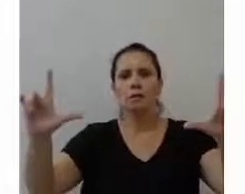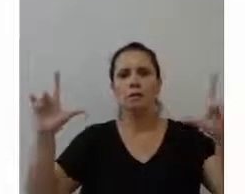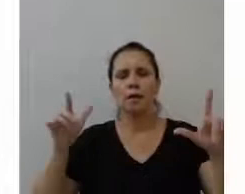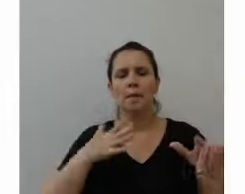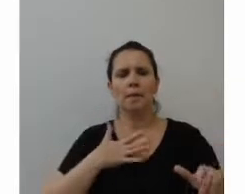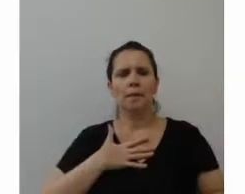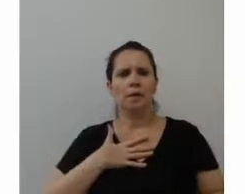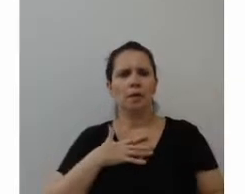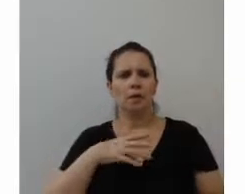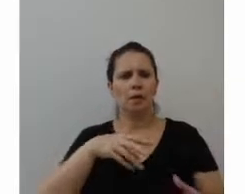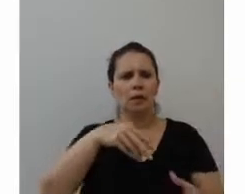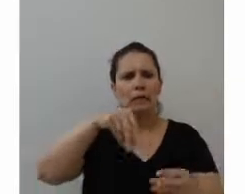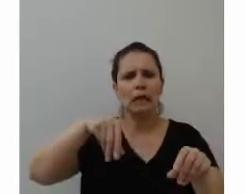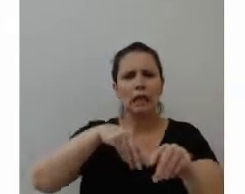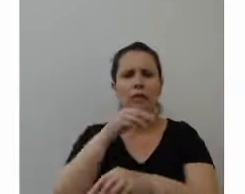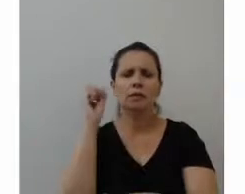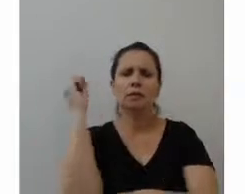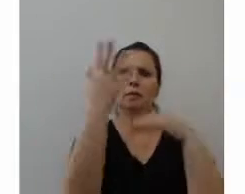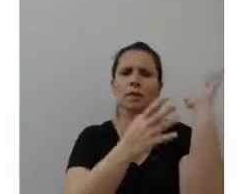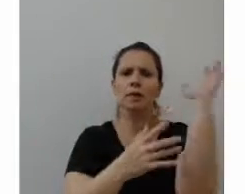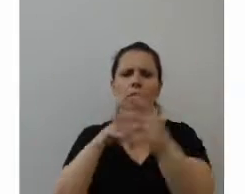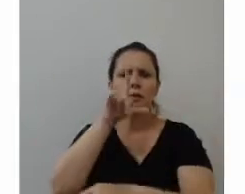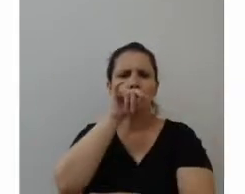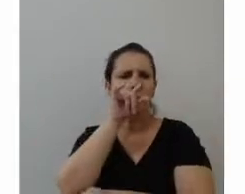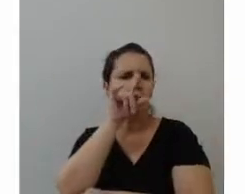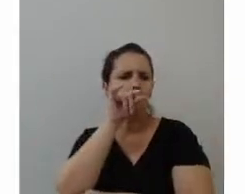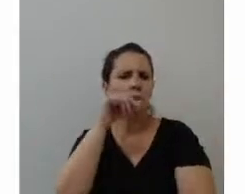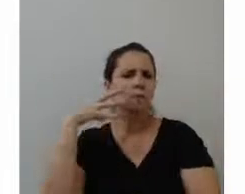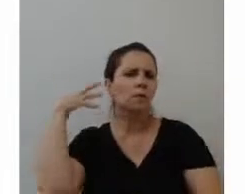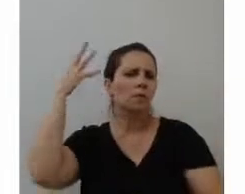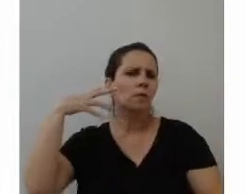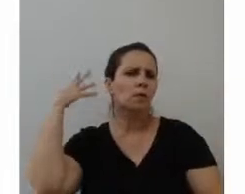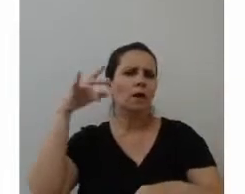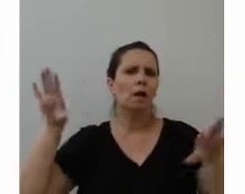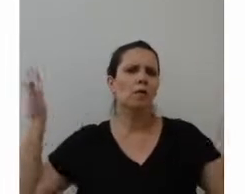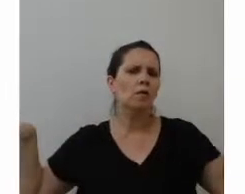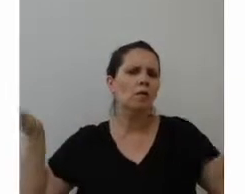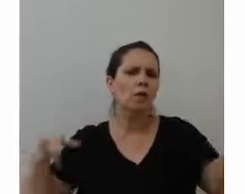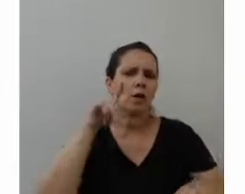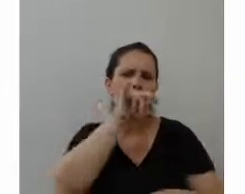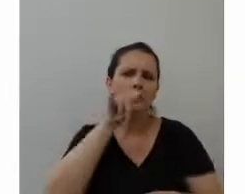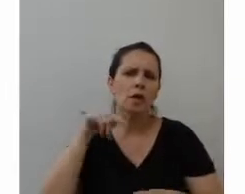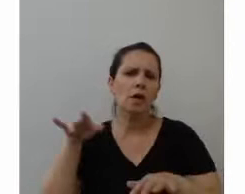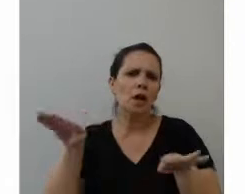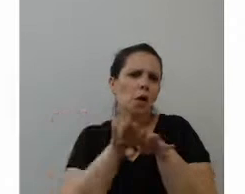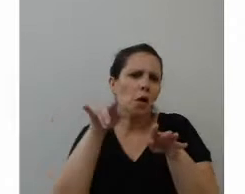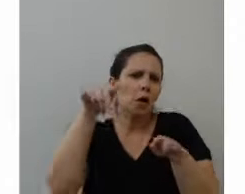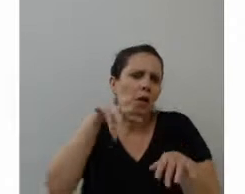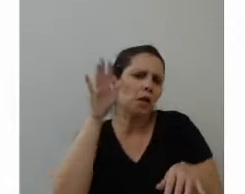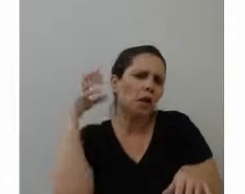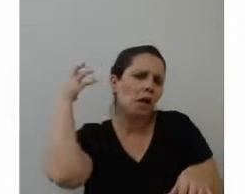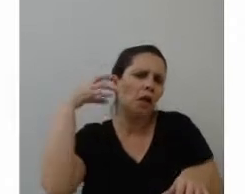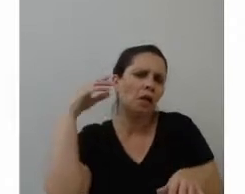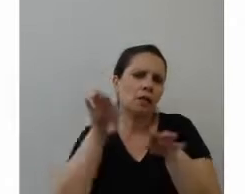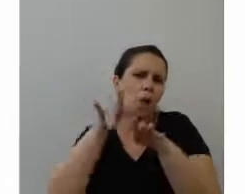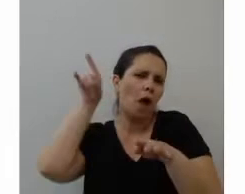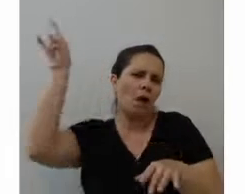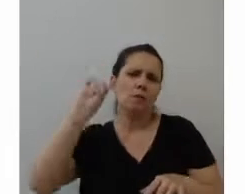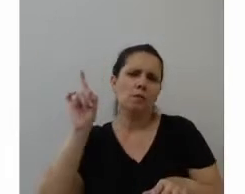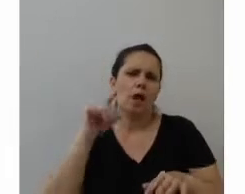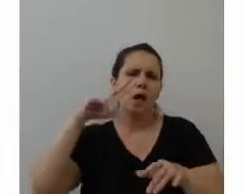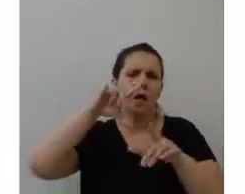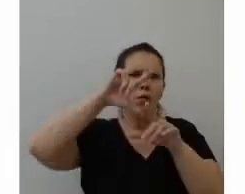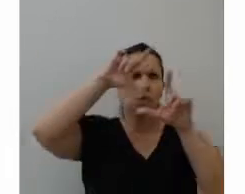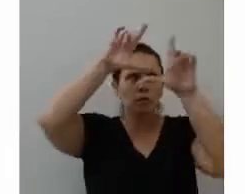minha terra tem palmeiras, onde canta o sabiá. As aves que aqui gorjeiam, não gorjeiam como lá. Nosso céu tem